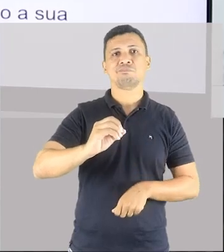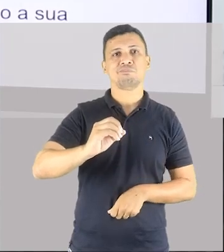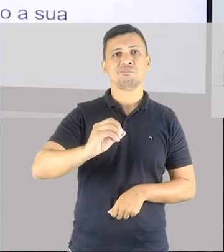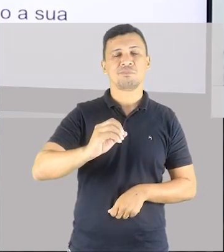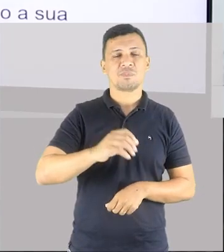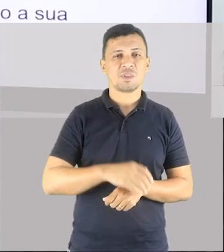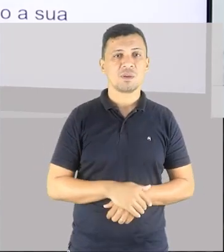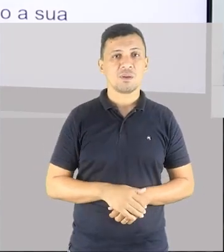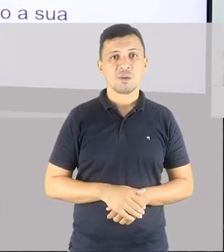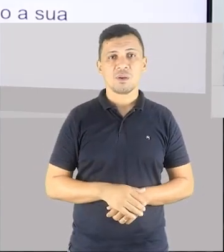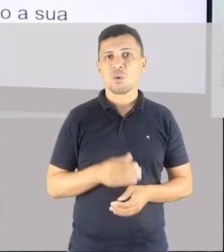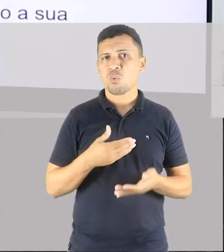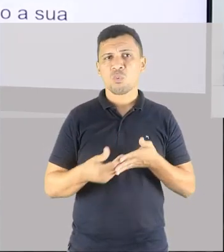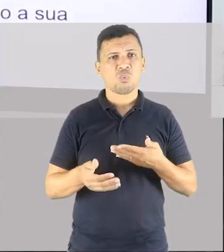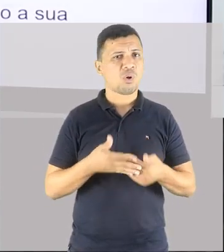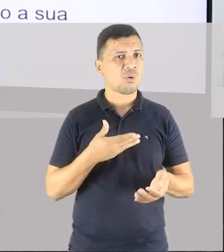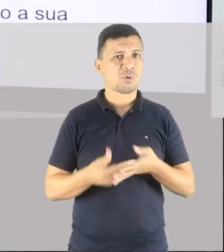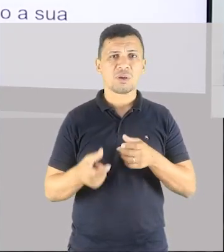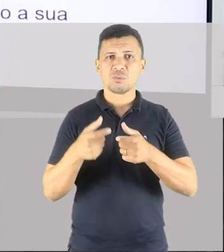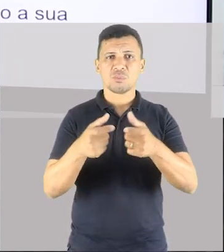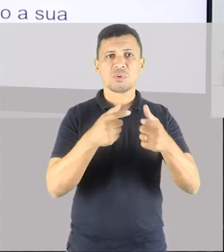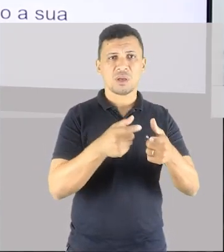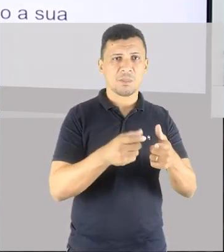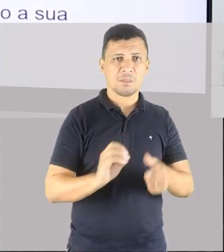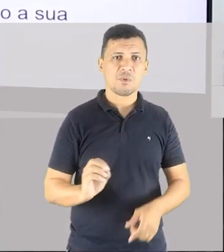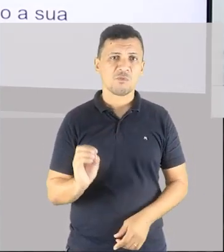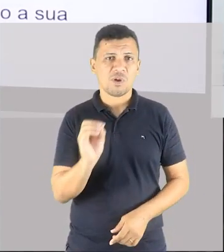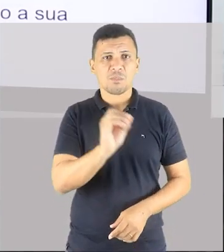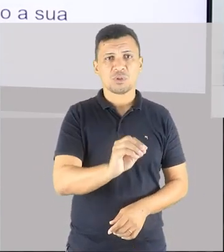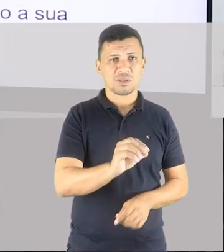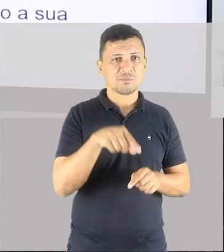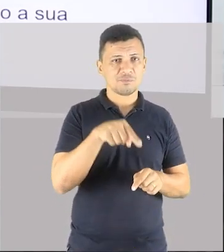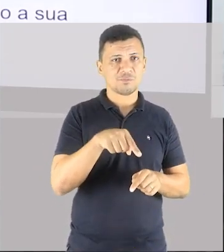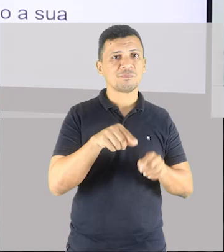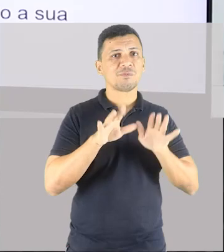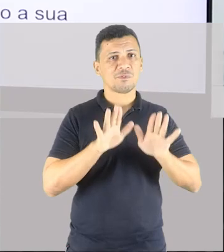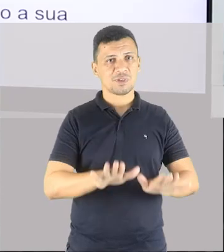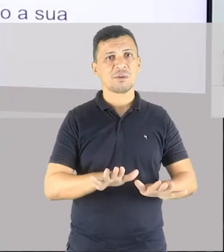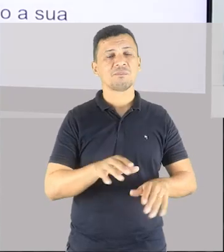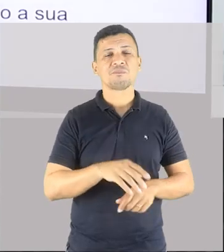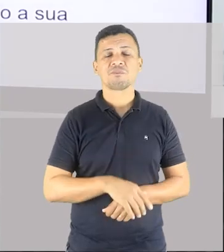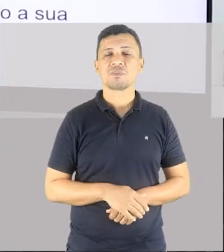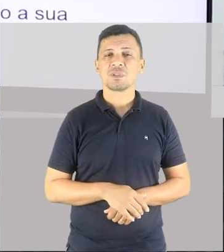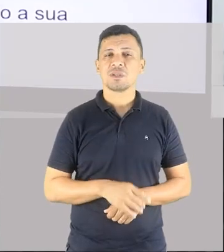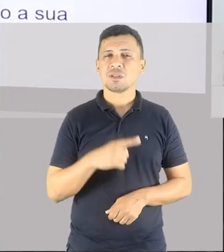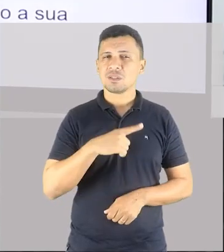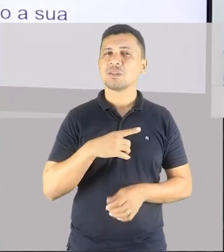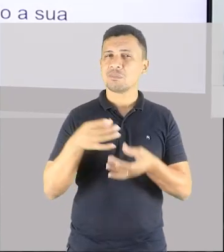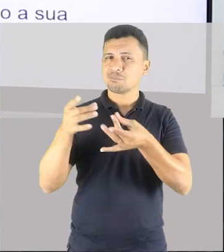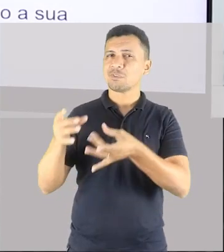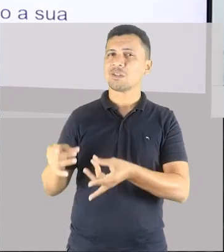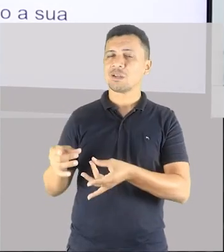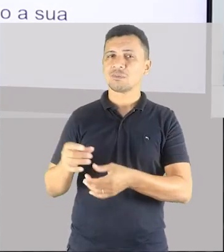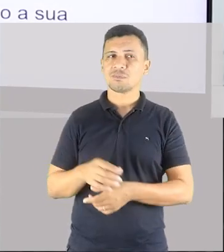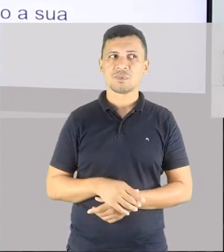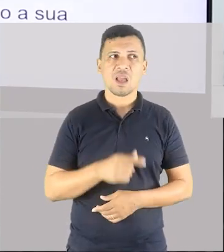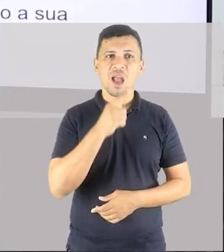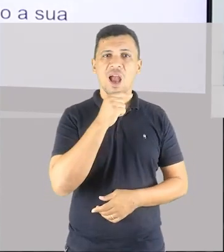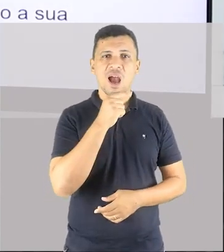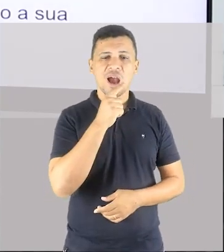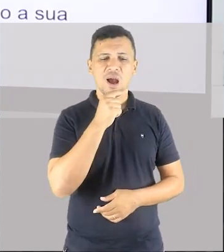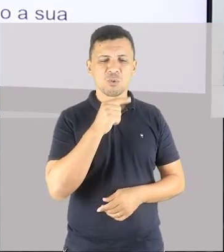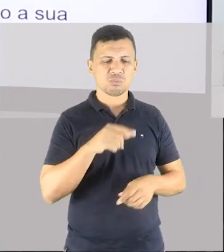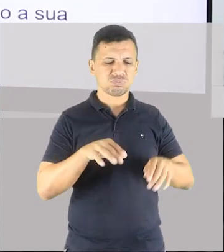fica. Onde você botar, ele vai ficar. Só tem um detalhe, se você por acaso, está aqui a linha da